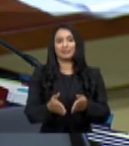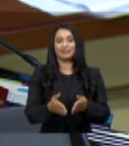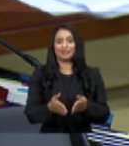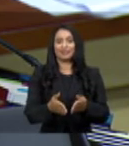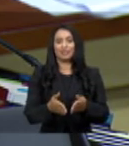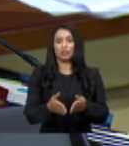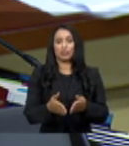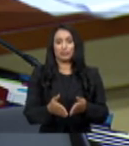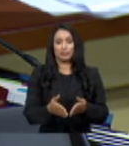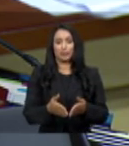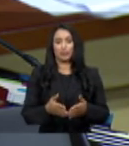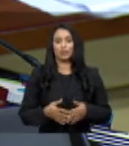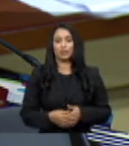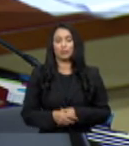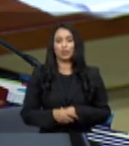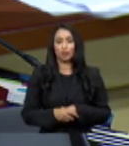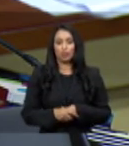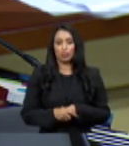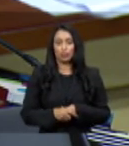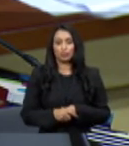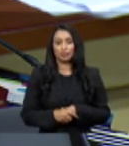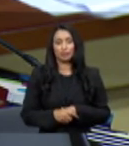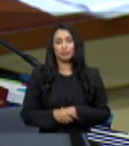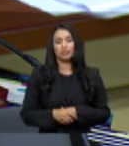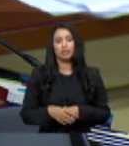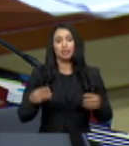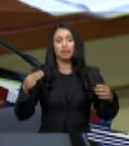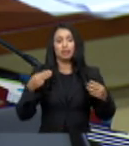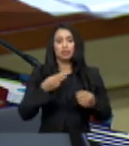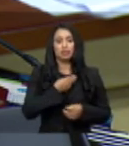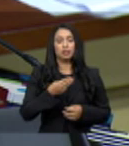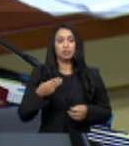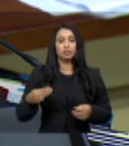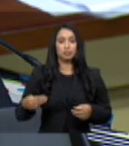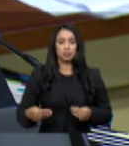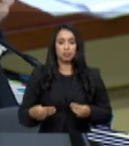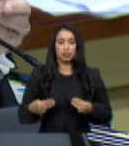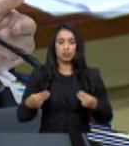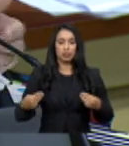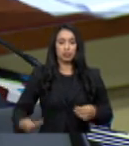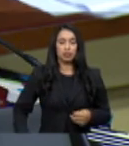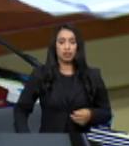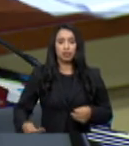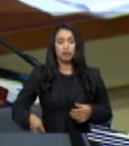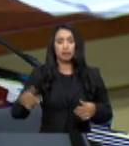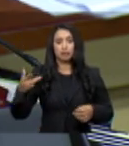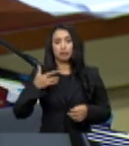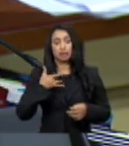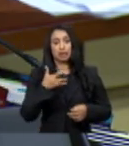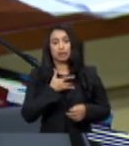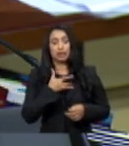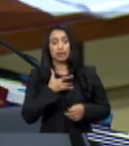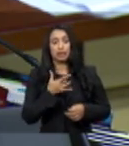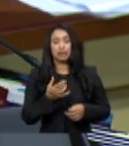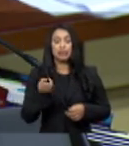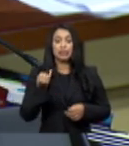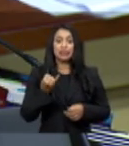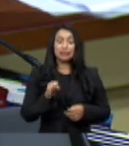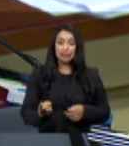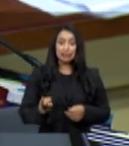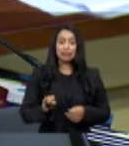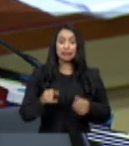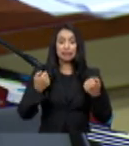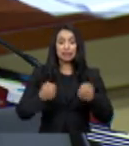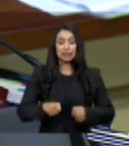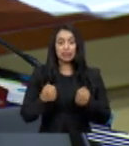ser focada no ministério da saúde e quando necessário em harmonia com a